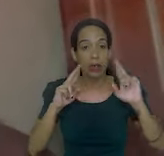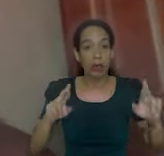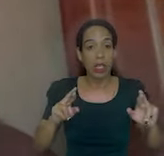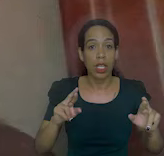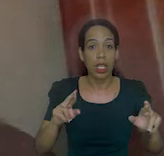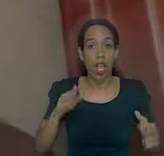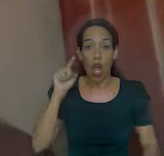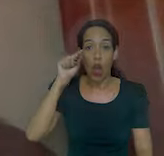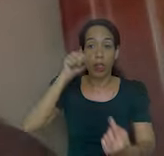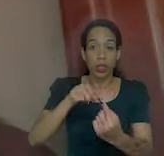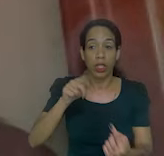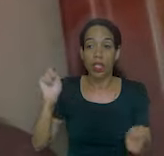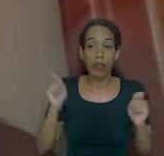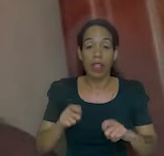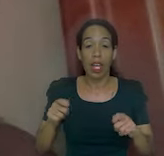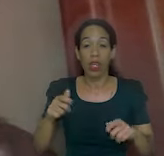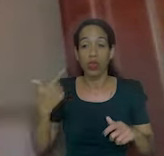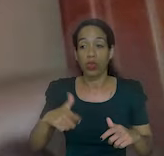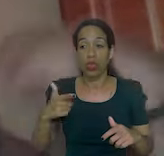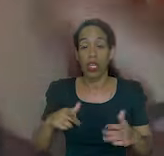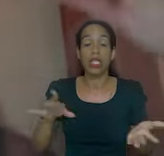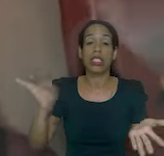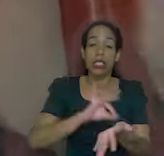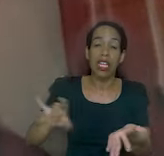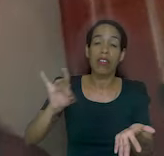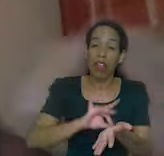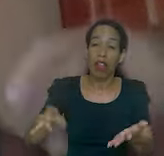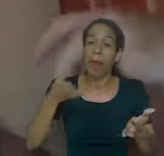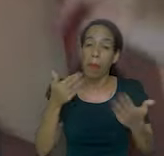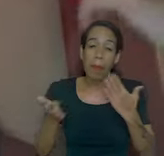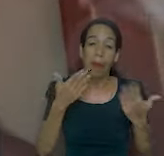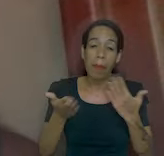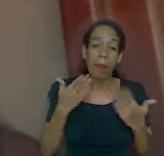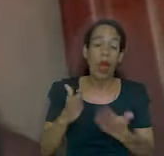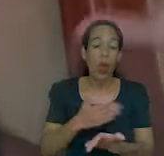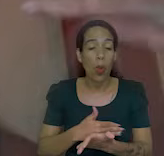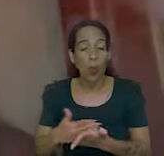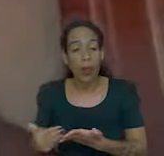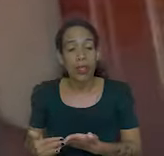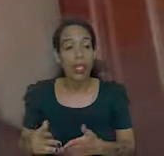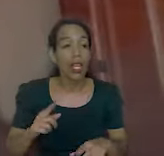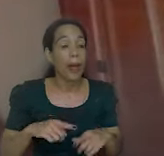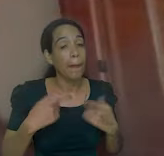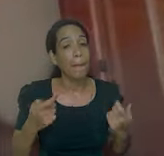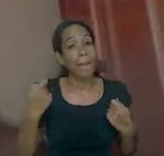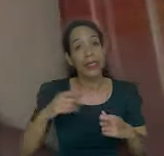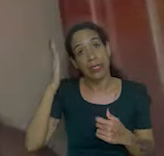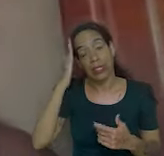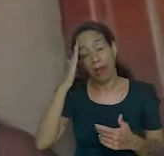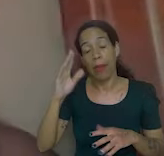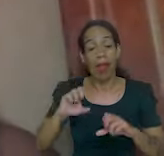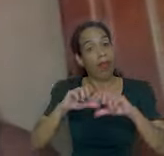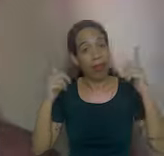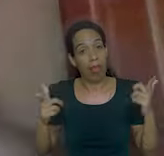responder de forma bem objetiva, não dava tanto espaço para a gente ficar divagando sobre tantos princípios, não sei o quê. Tinha que ter uma noção,